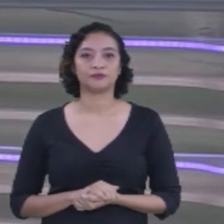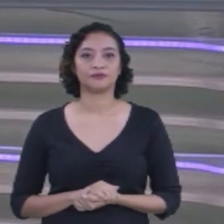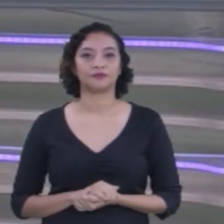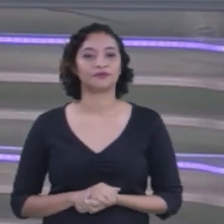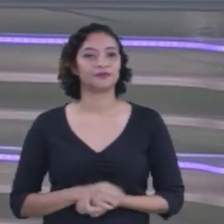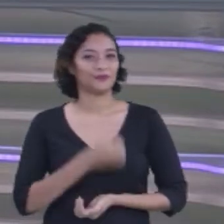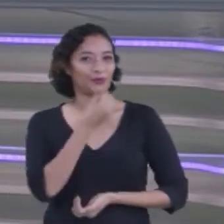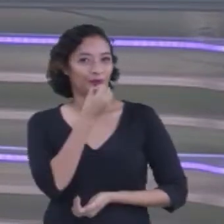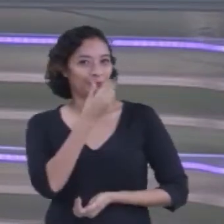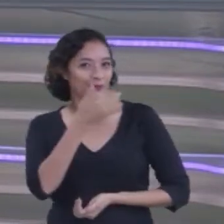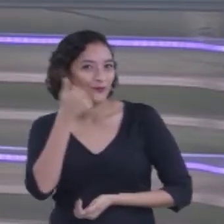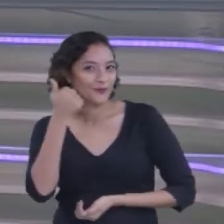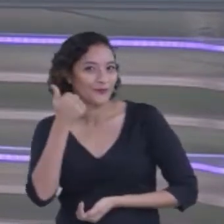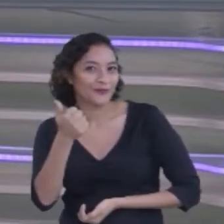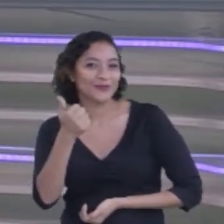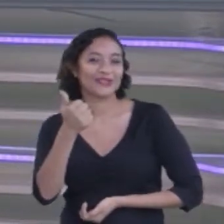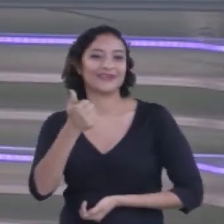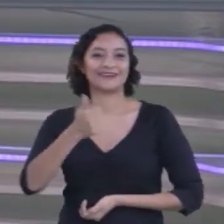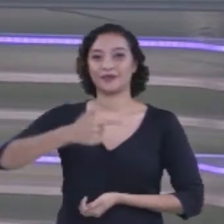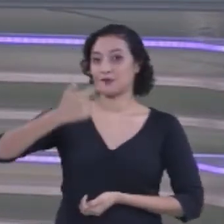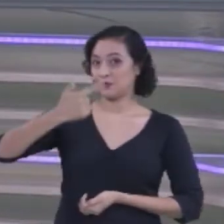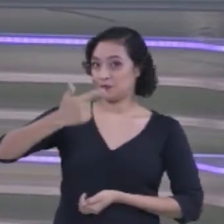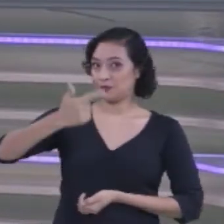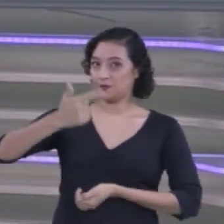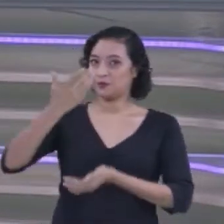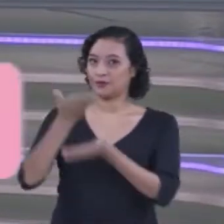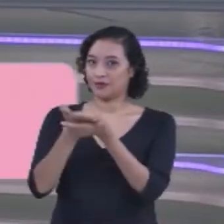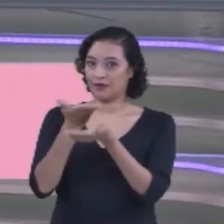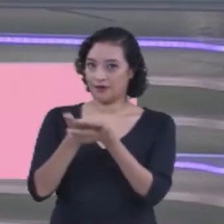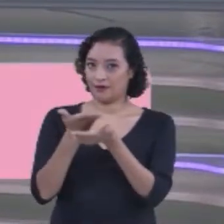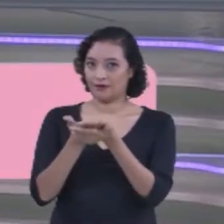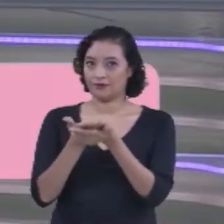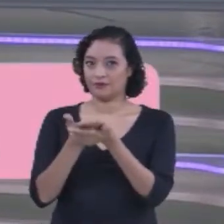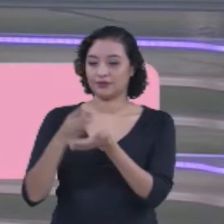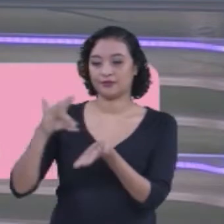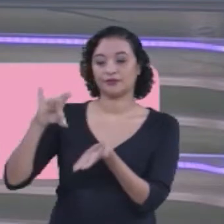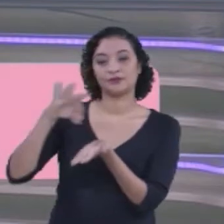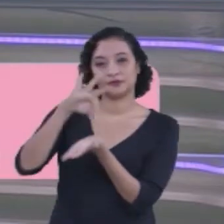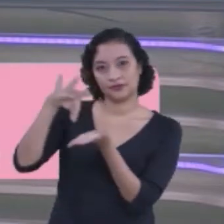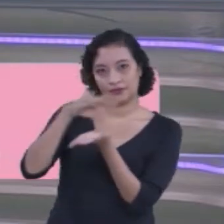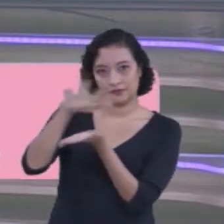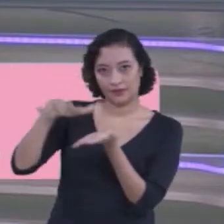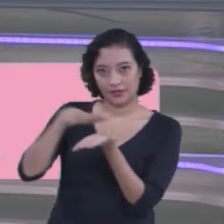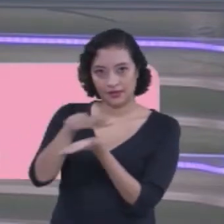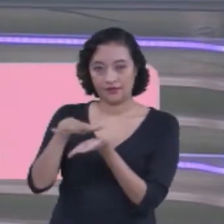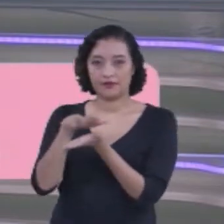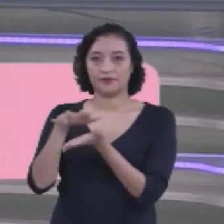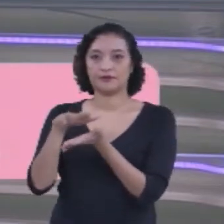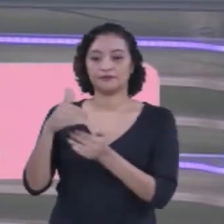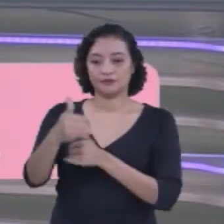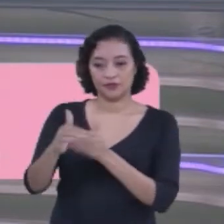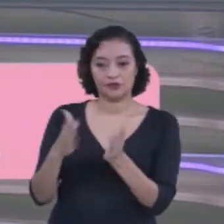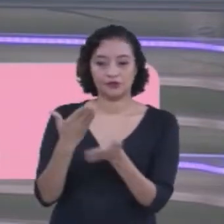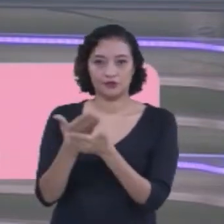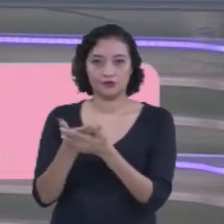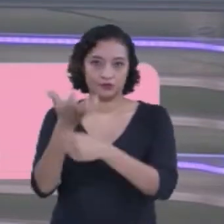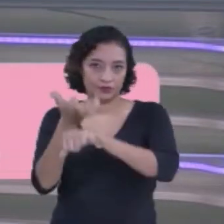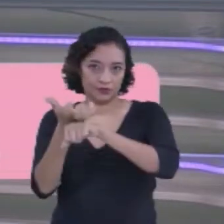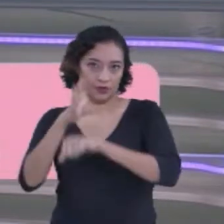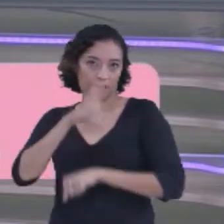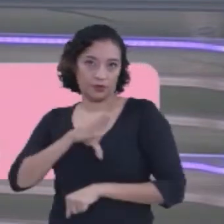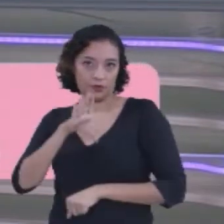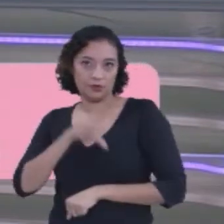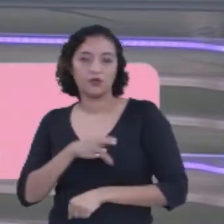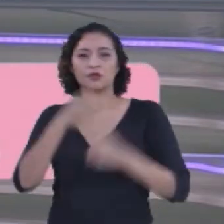Muito bem! Segunda aula do Semean Class de Língua Portuguesa. Vamos falar sobre distinguir